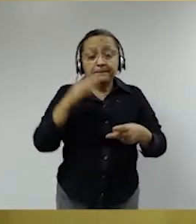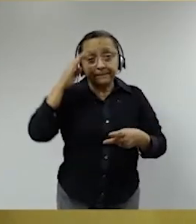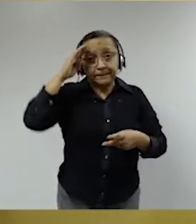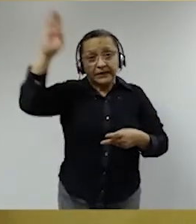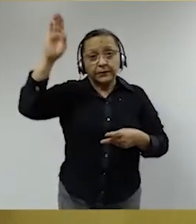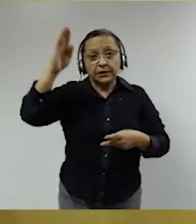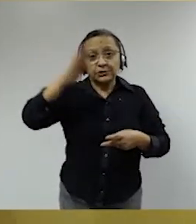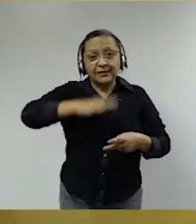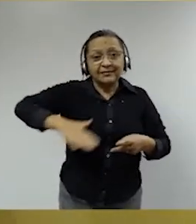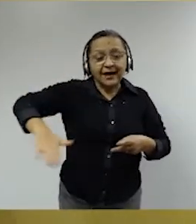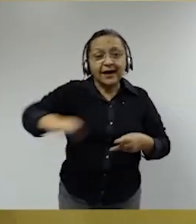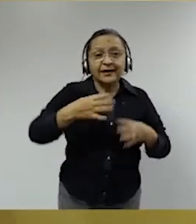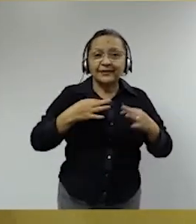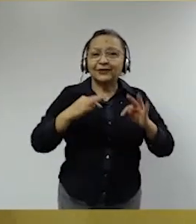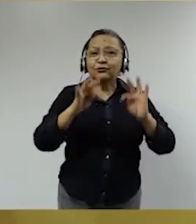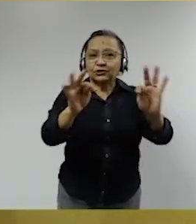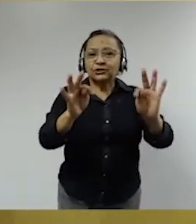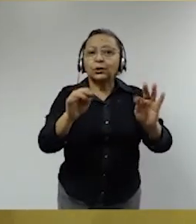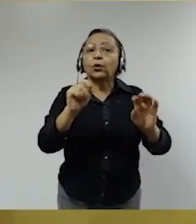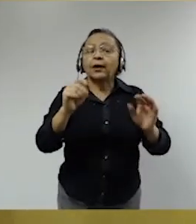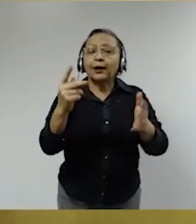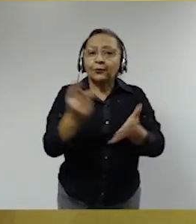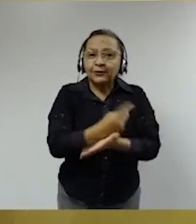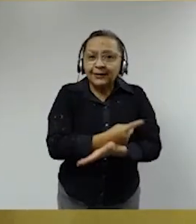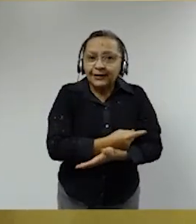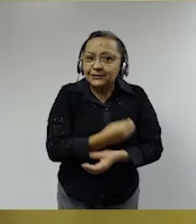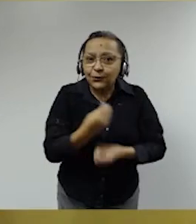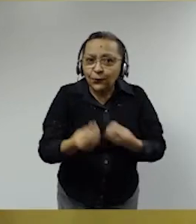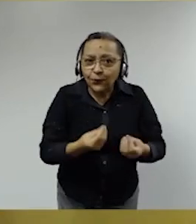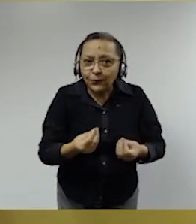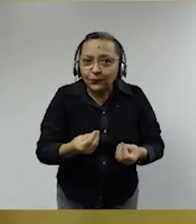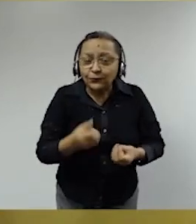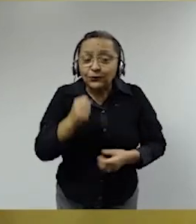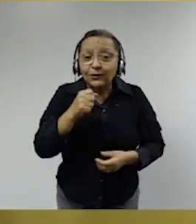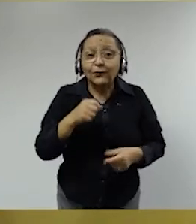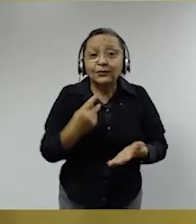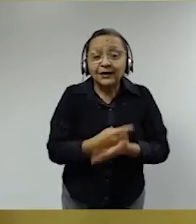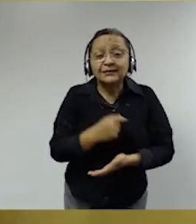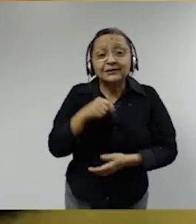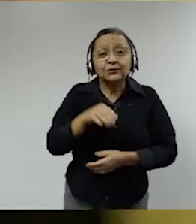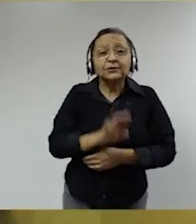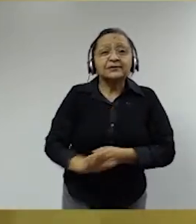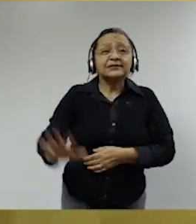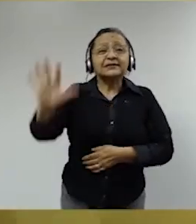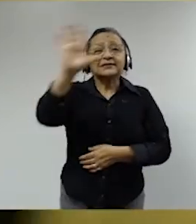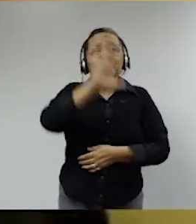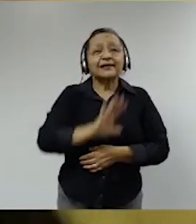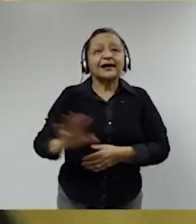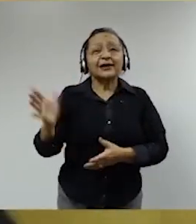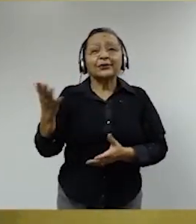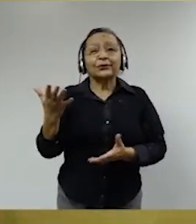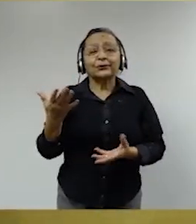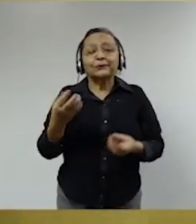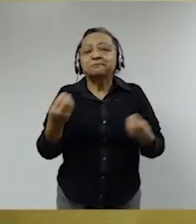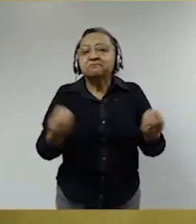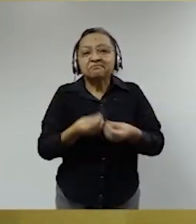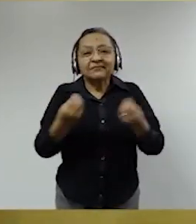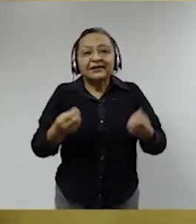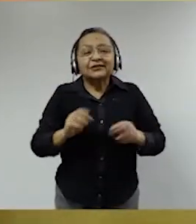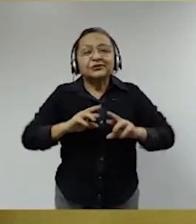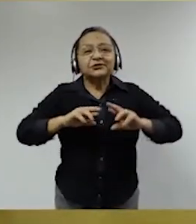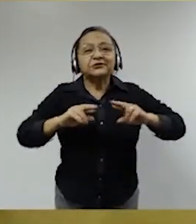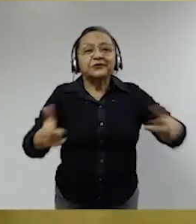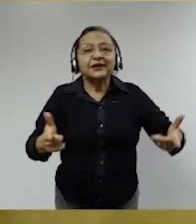mercado tecnológico, isso às vezes acontece num cenário fora do radar, ali, fora dos requisitos que a nossa